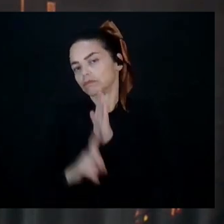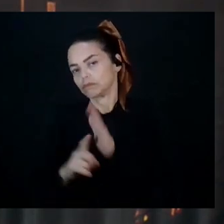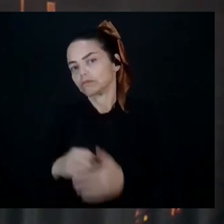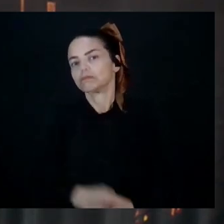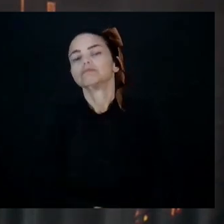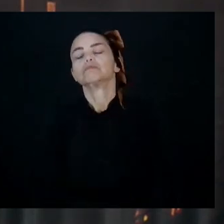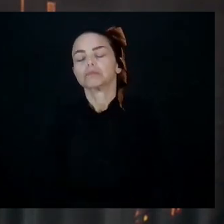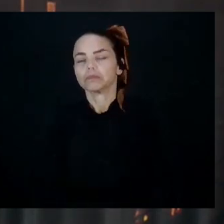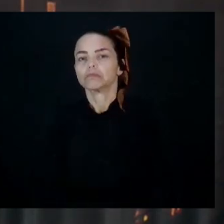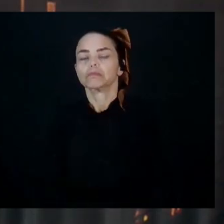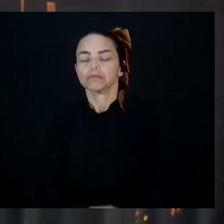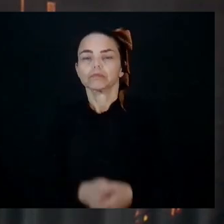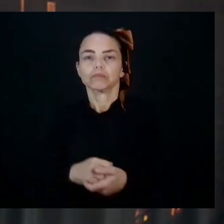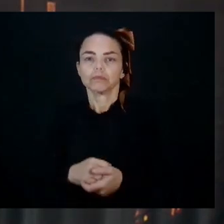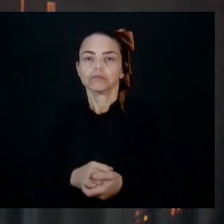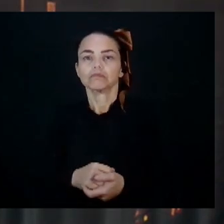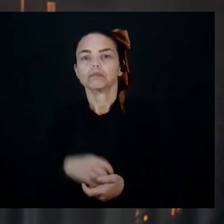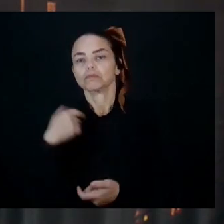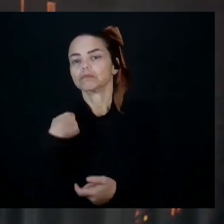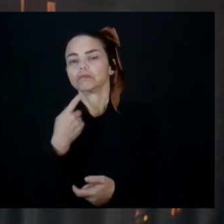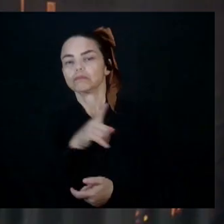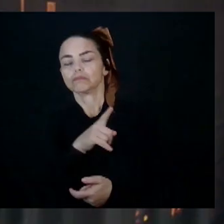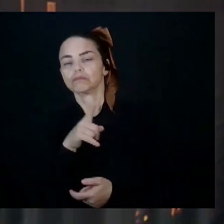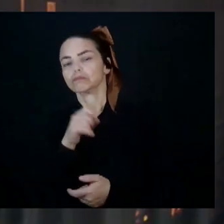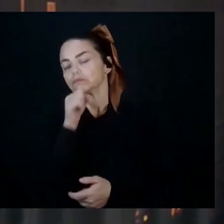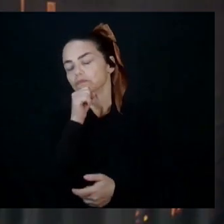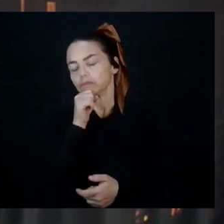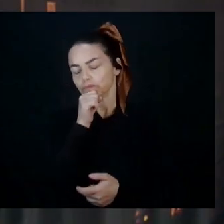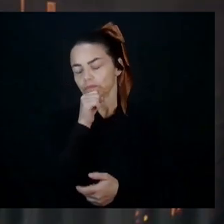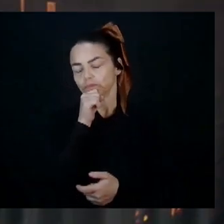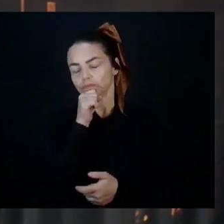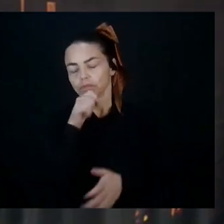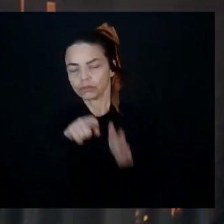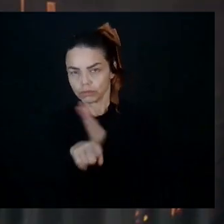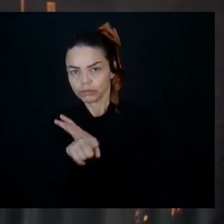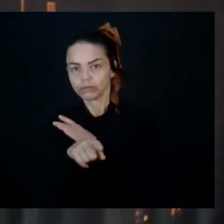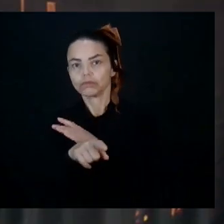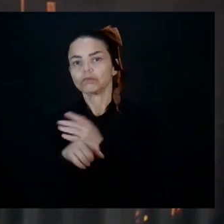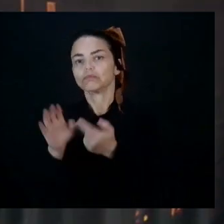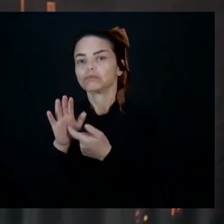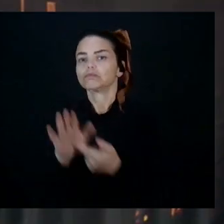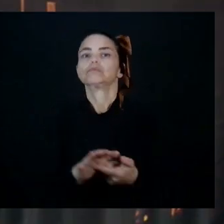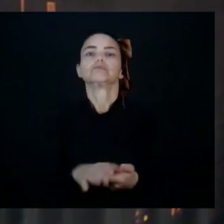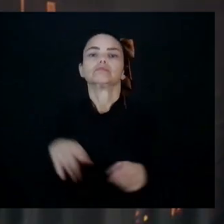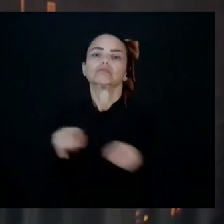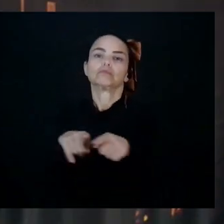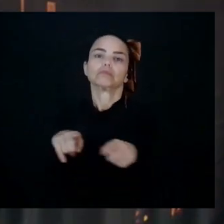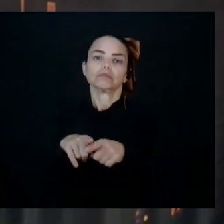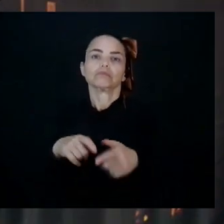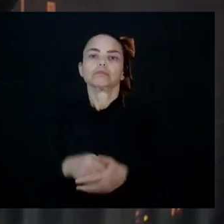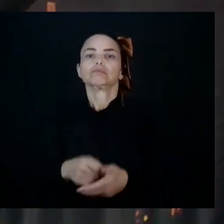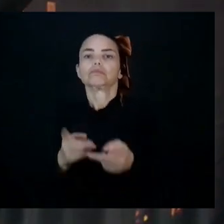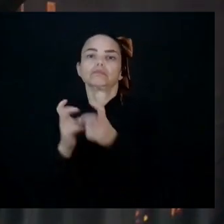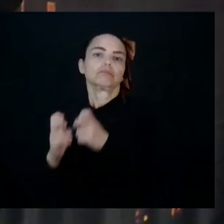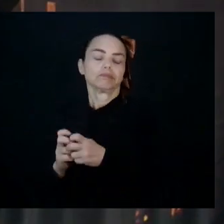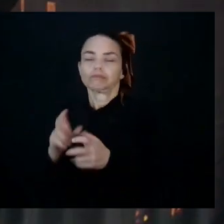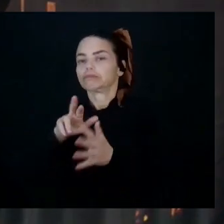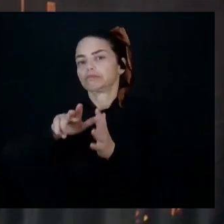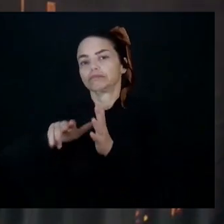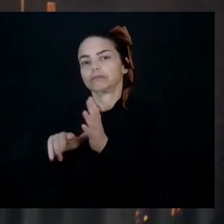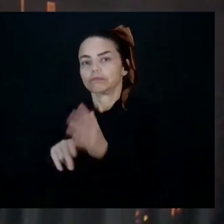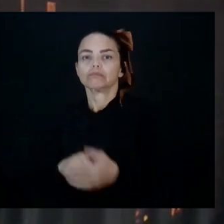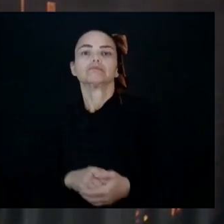Então, isso no caso do idoso, como a pergunta aparece ali, mas também a gente percebe em outras situações,